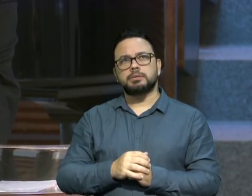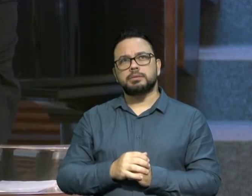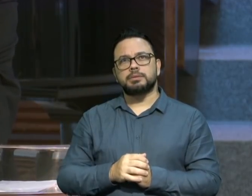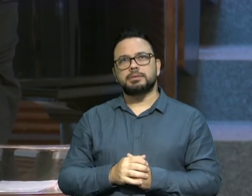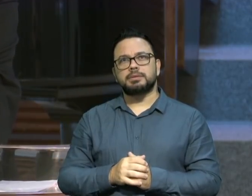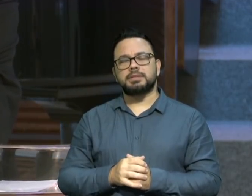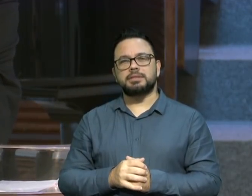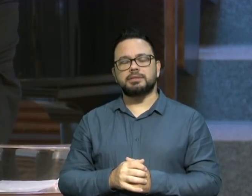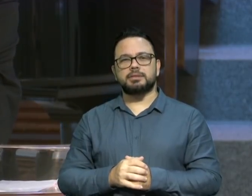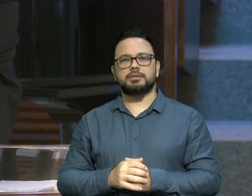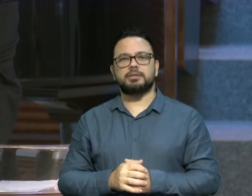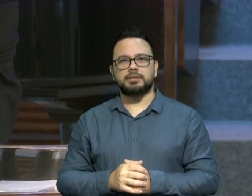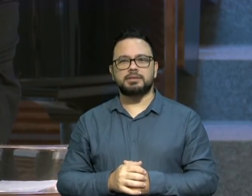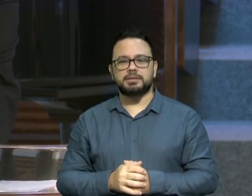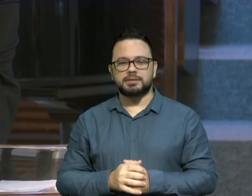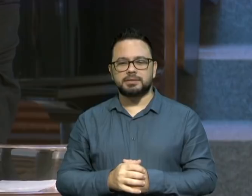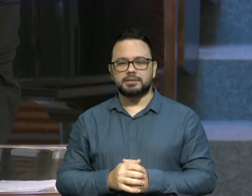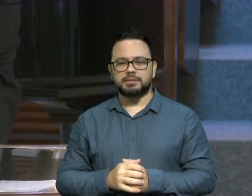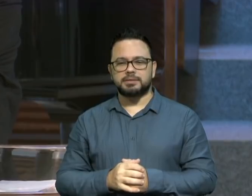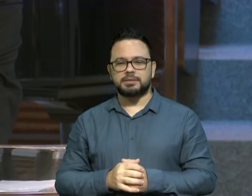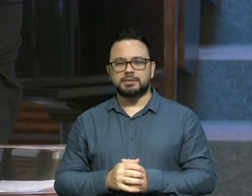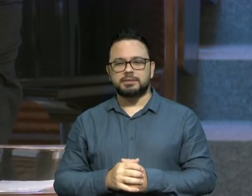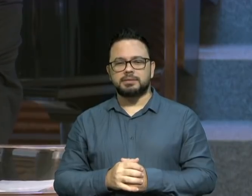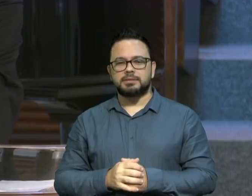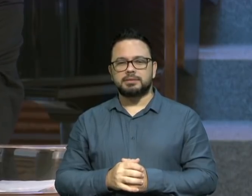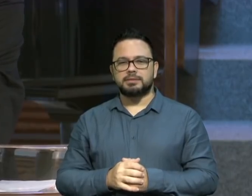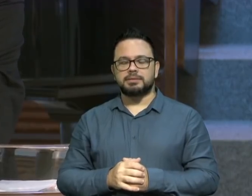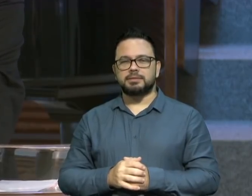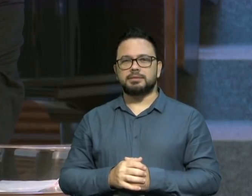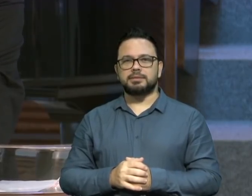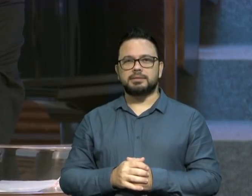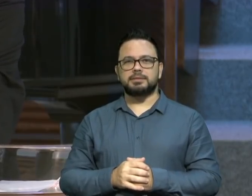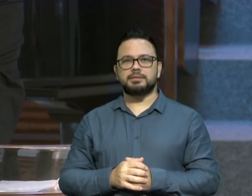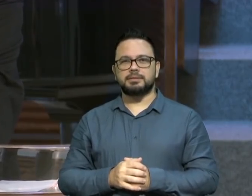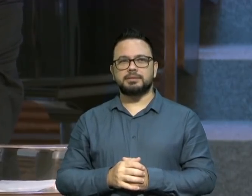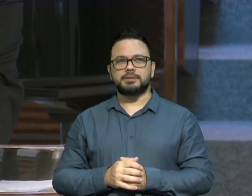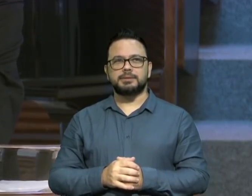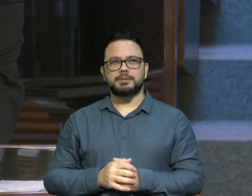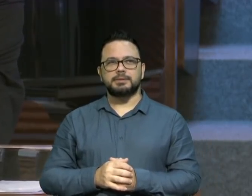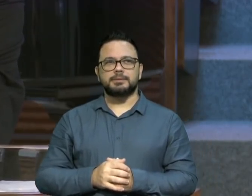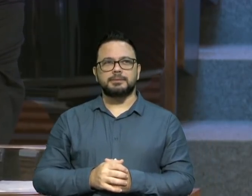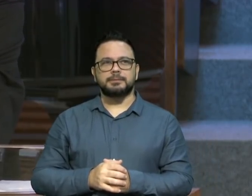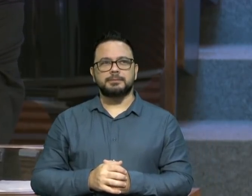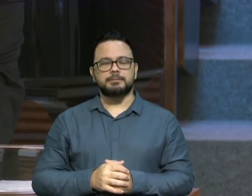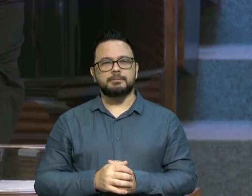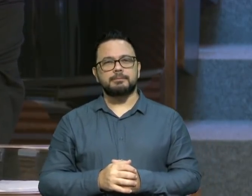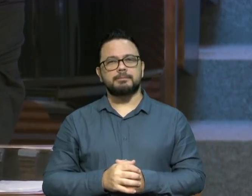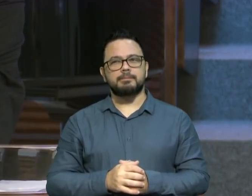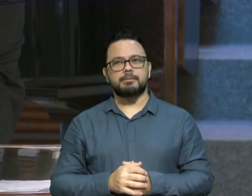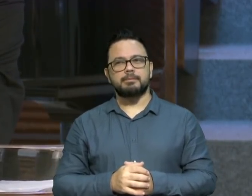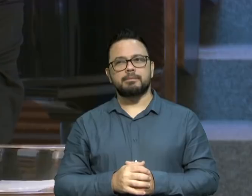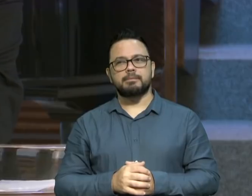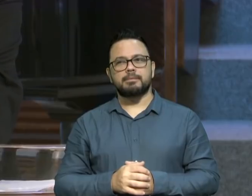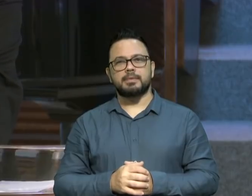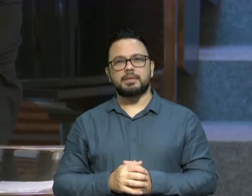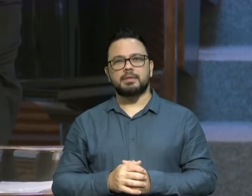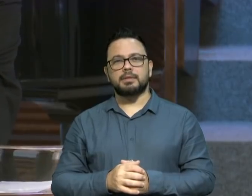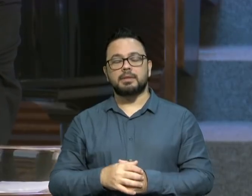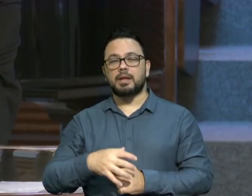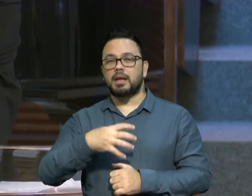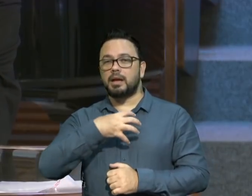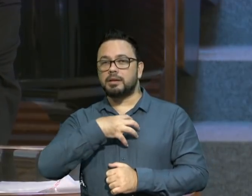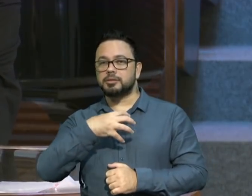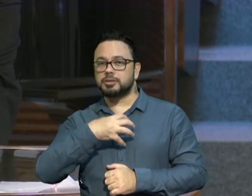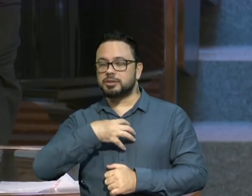399 o mundo dos Sentidos o sentido Oi e o mundo